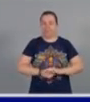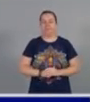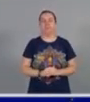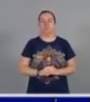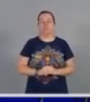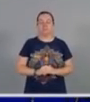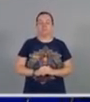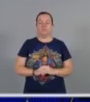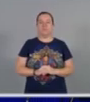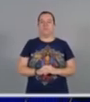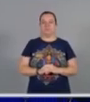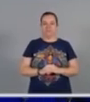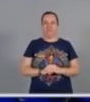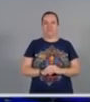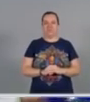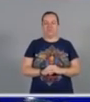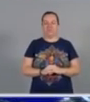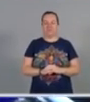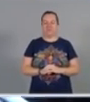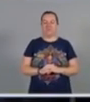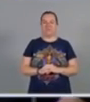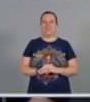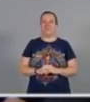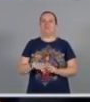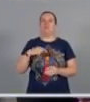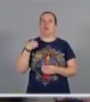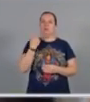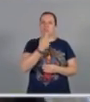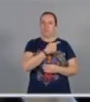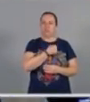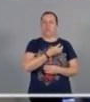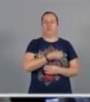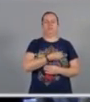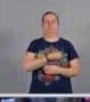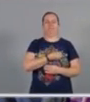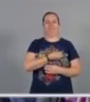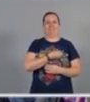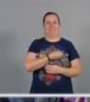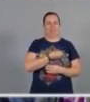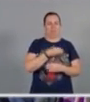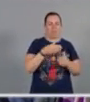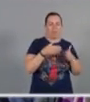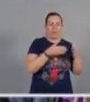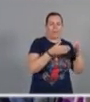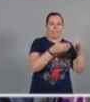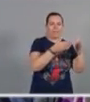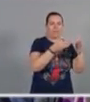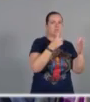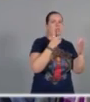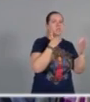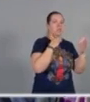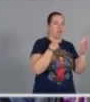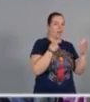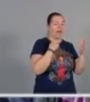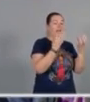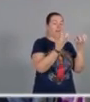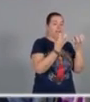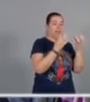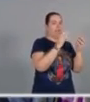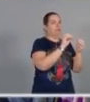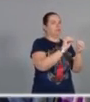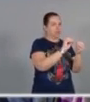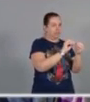Nós já estamos no caminho do desejar querer e agir desejar